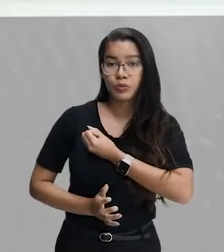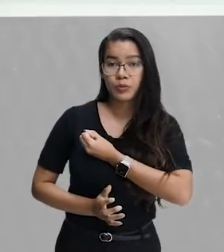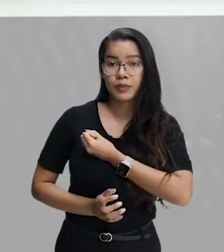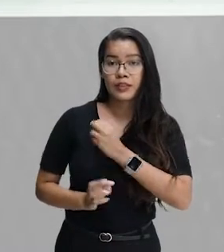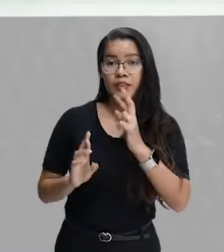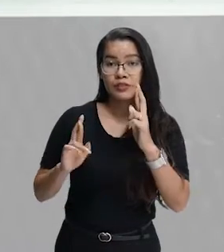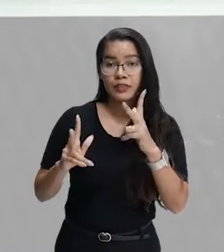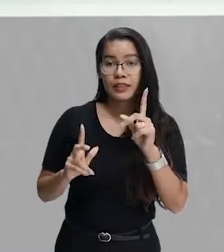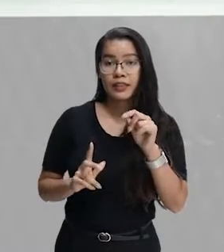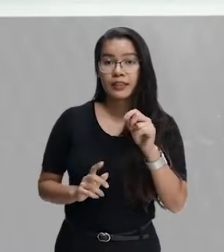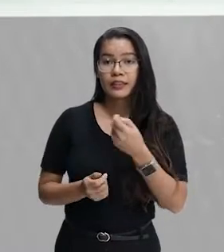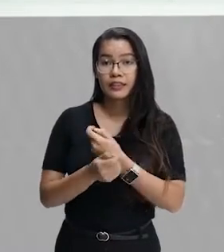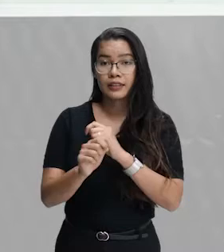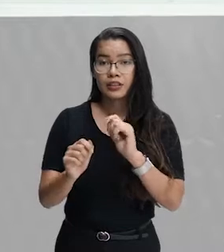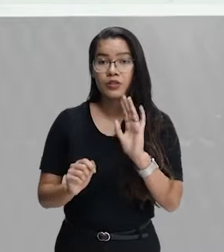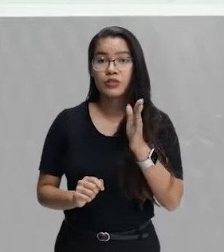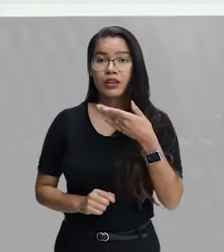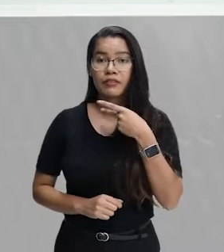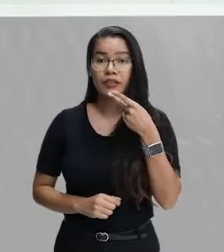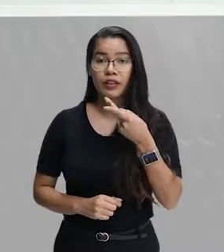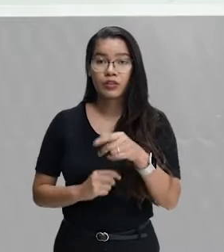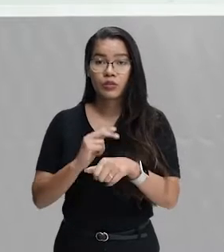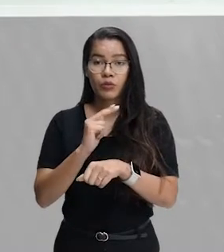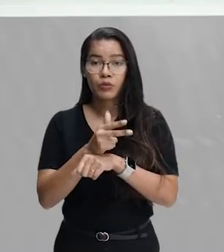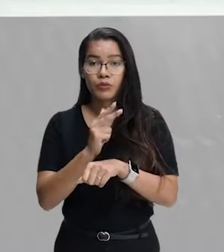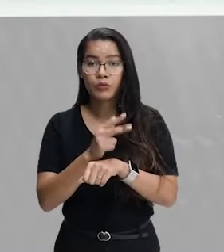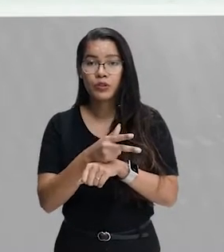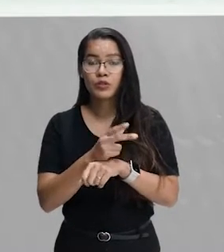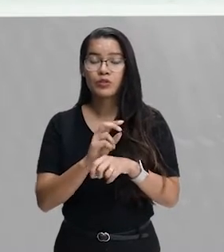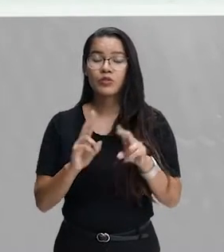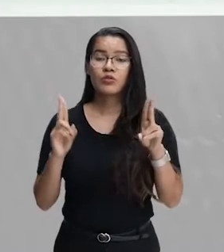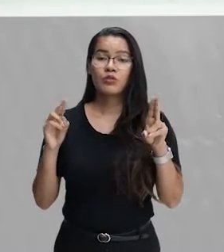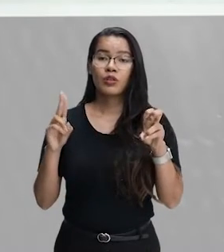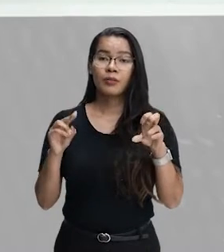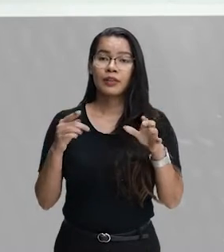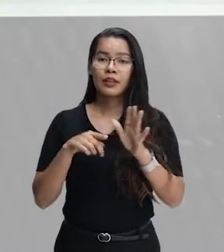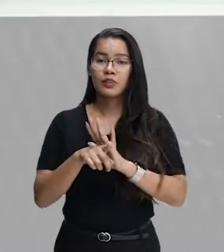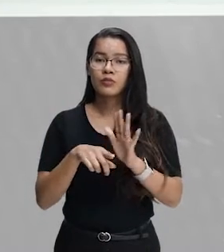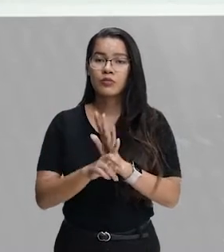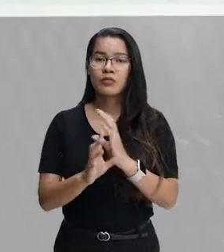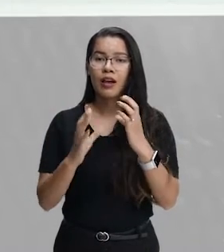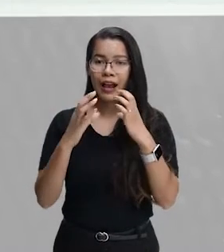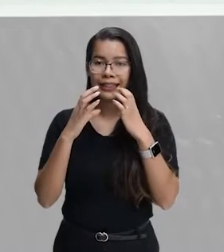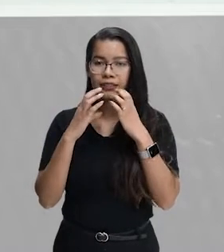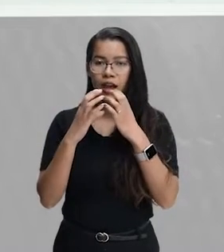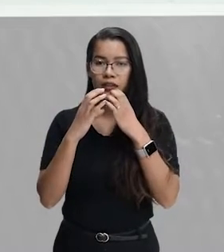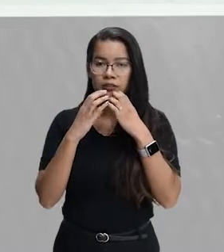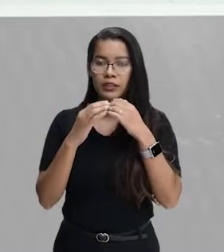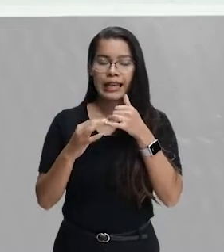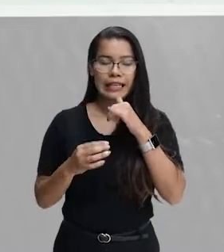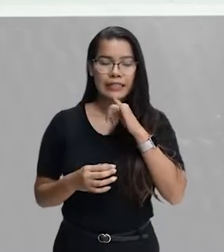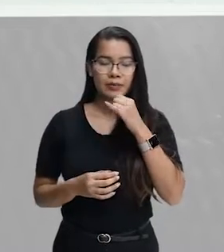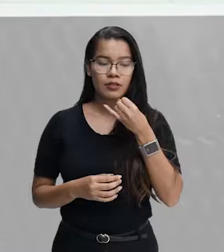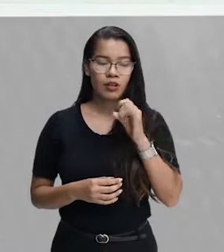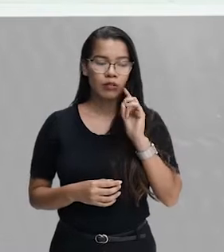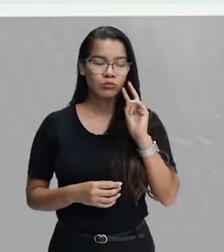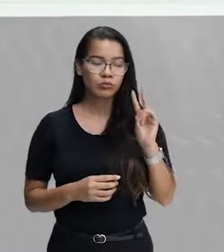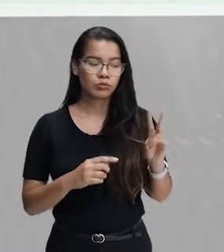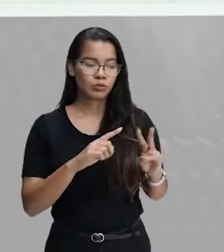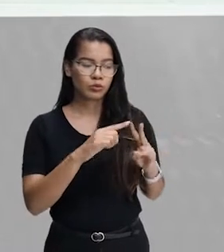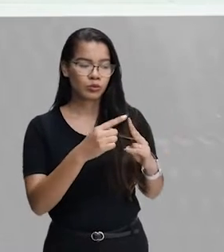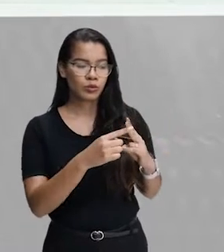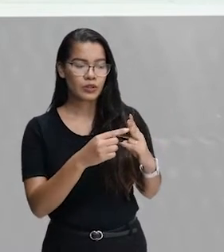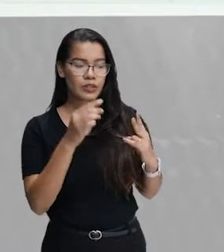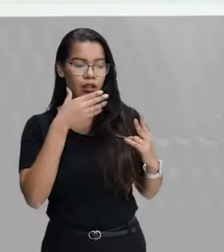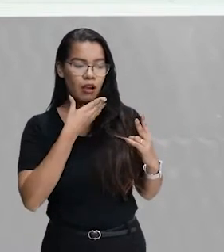um exemplo aqui no vídeo da questão do sanduíche. Né? Se eu disser bem assim, ó, tem dois meninos ali lanchando e cada um comeu